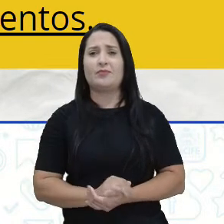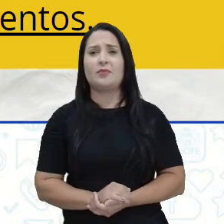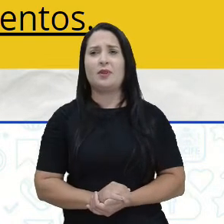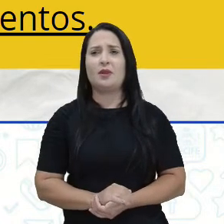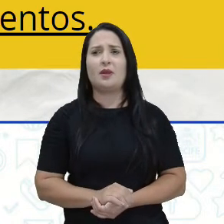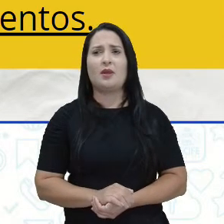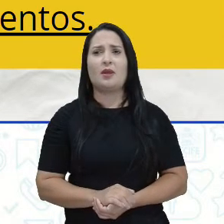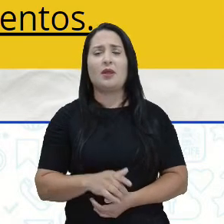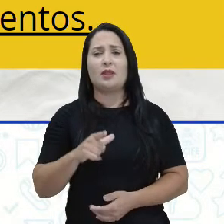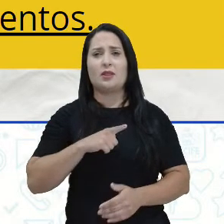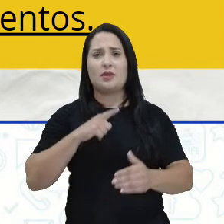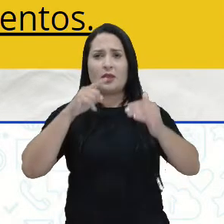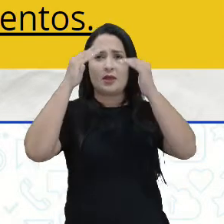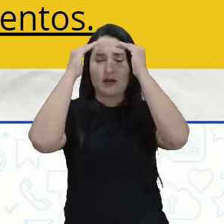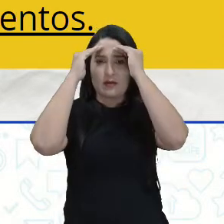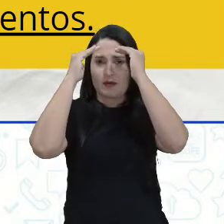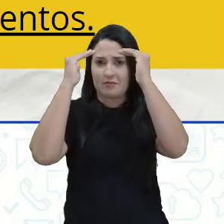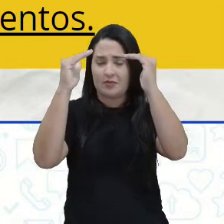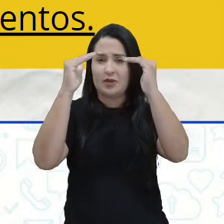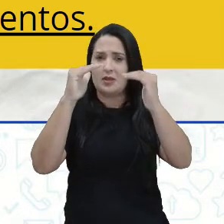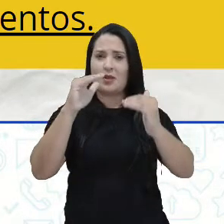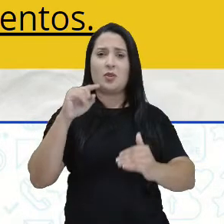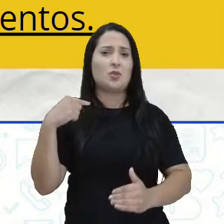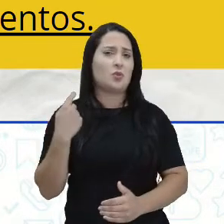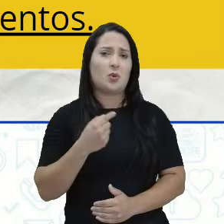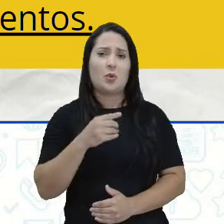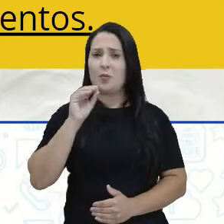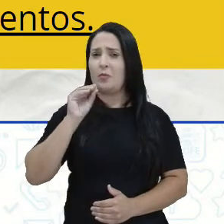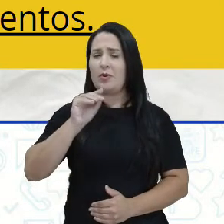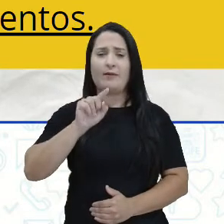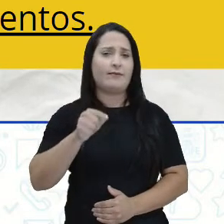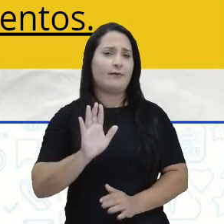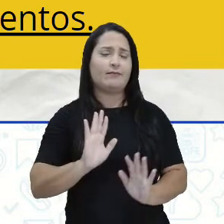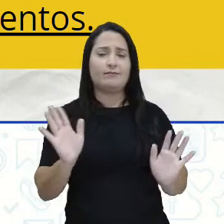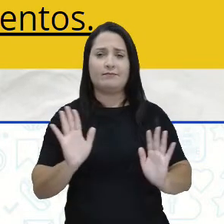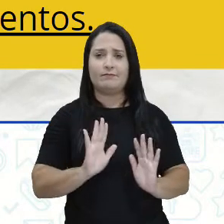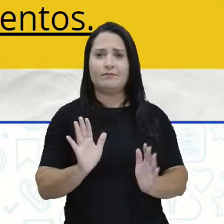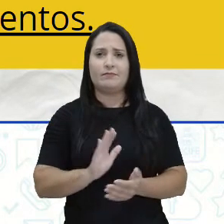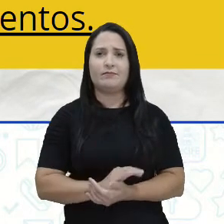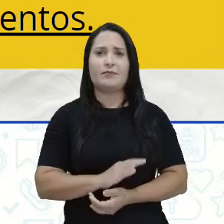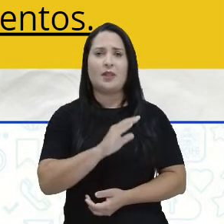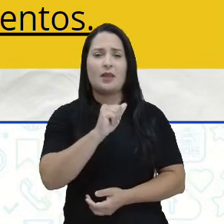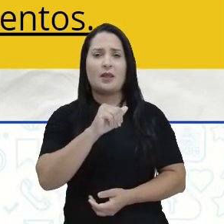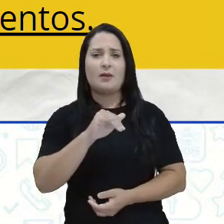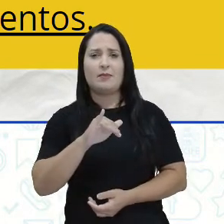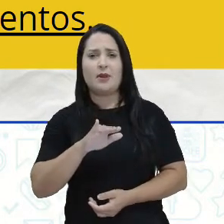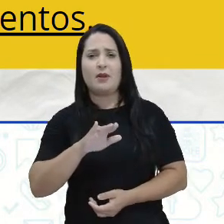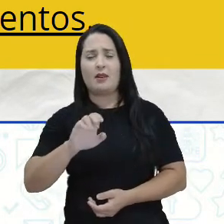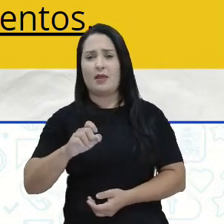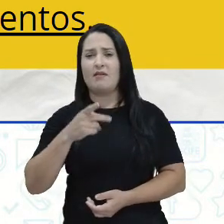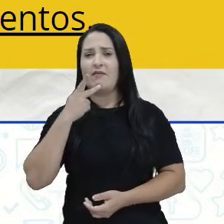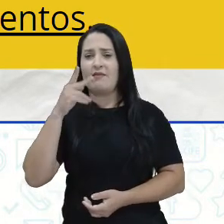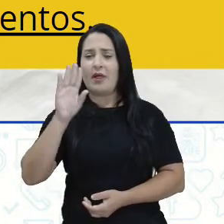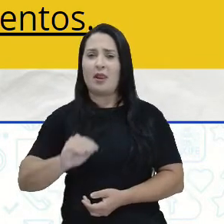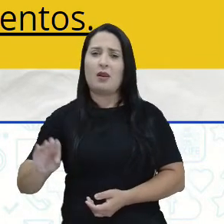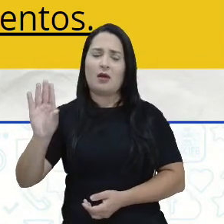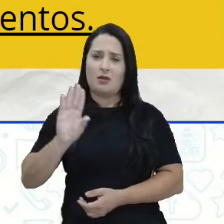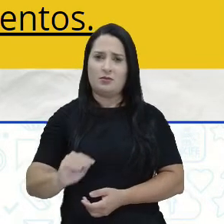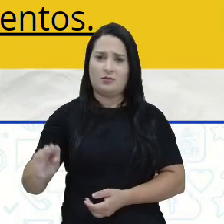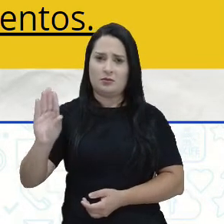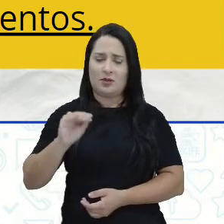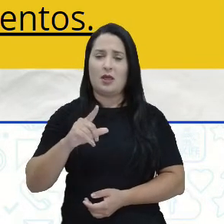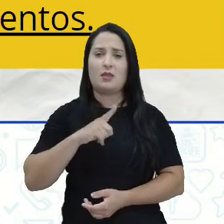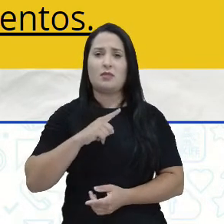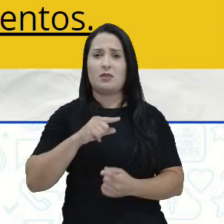sequência é respeitada, a gente não bota vírgula. Então, se Camille é falante, eu tenho aqui